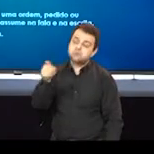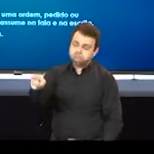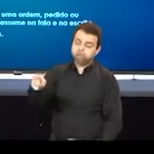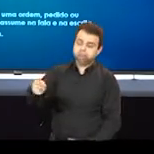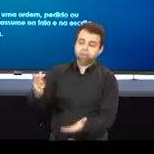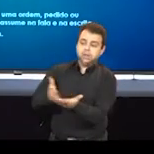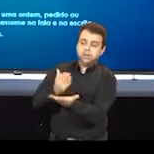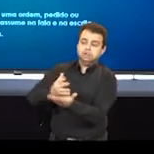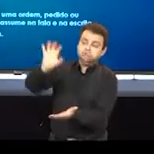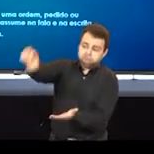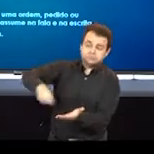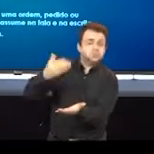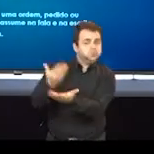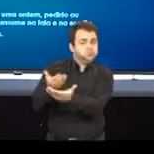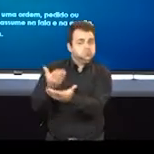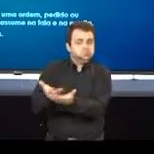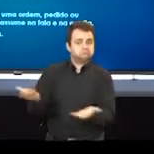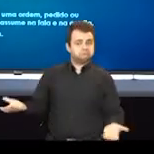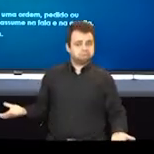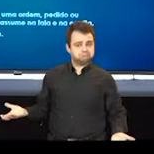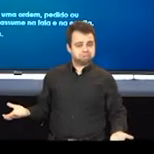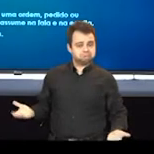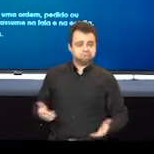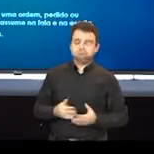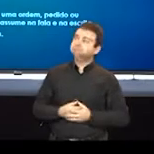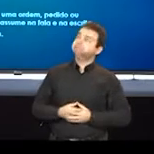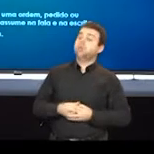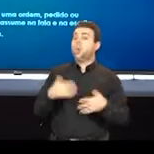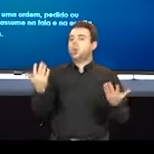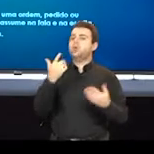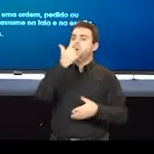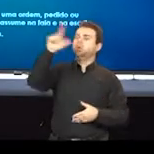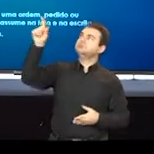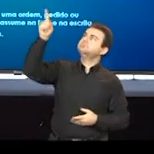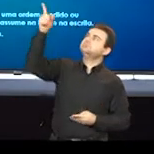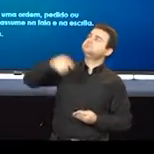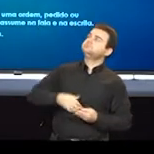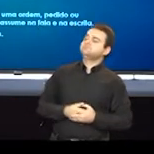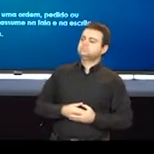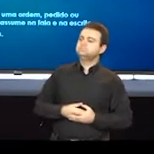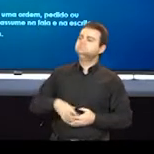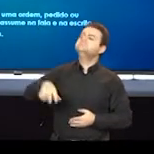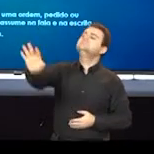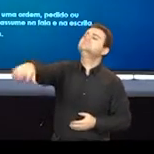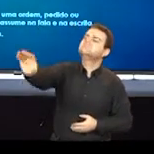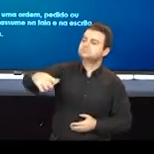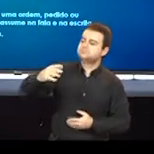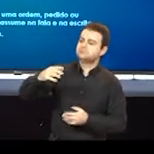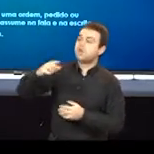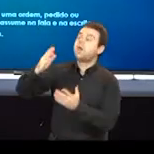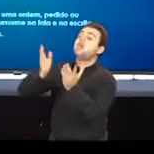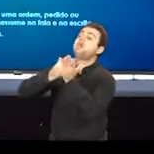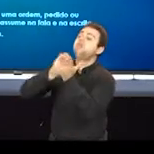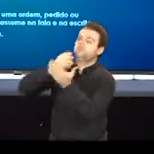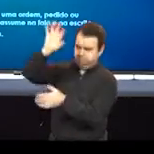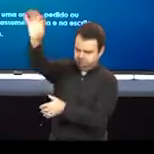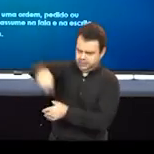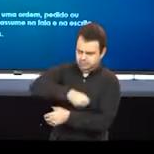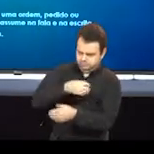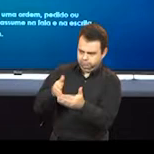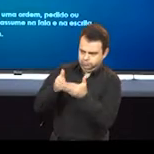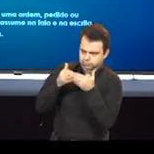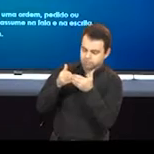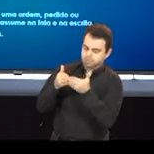algo. Poderia ser um pedido também, se nós tivéssemos assim, Juliano, pega teu livro para mim. Então, no sentido